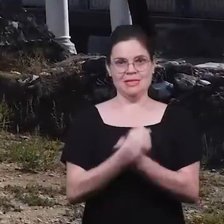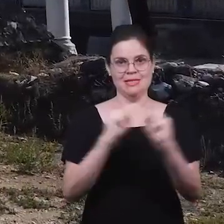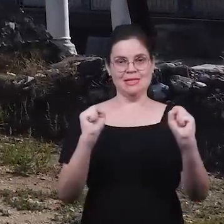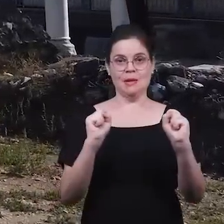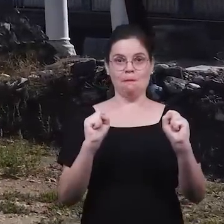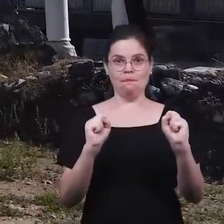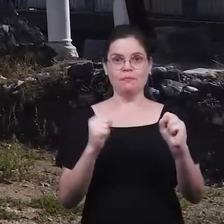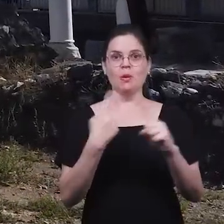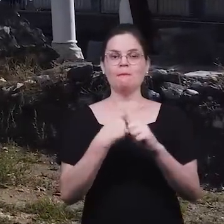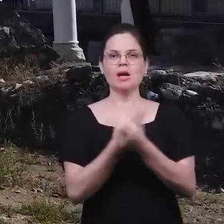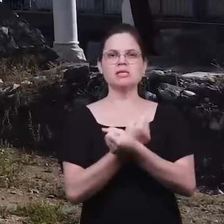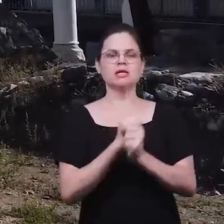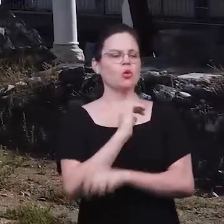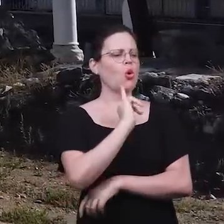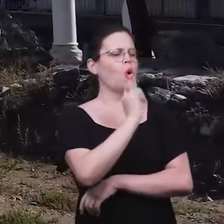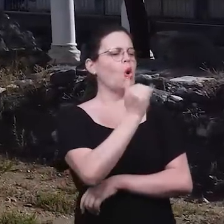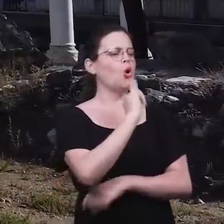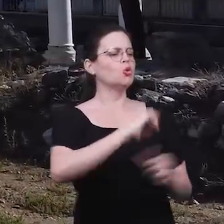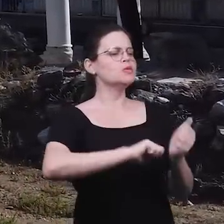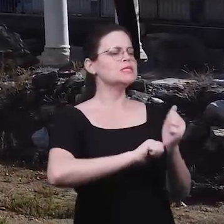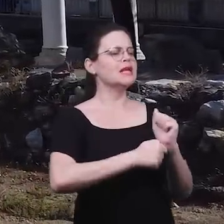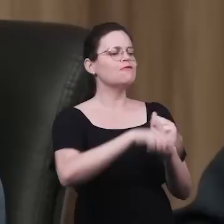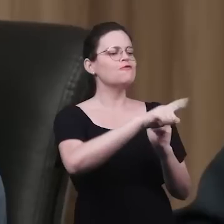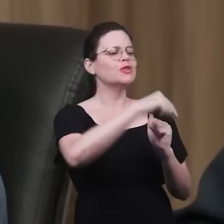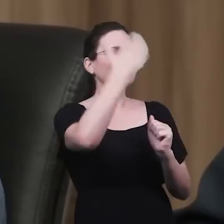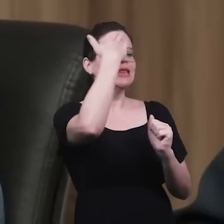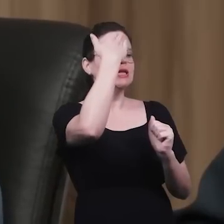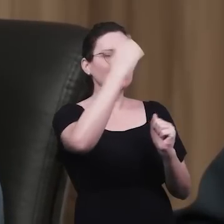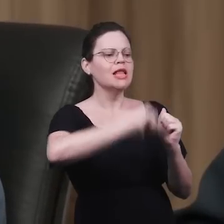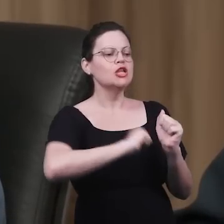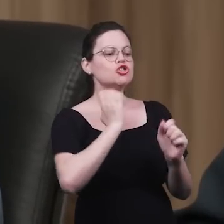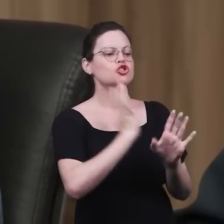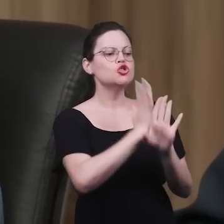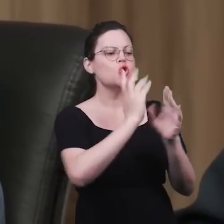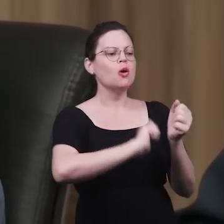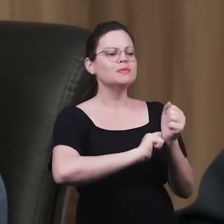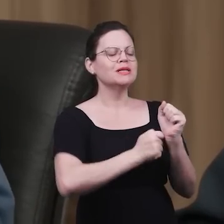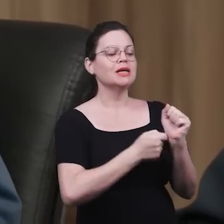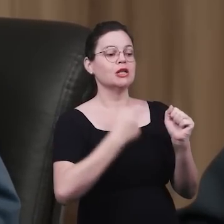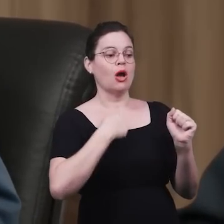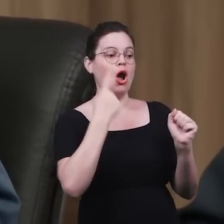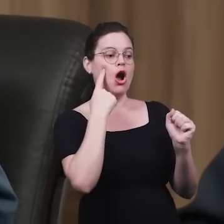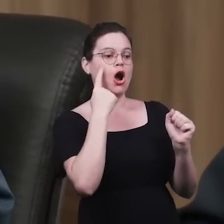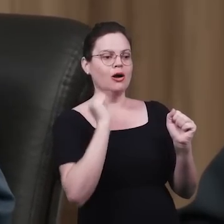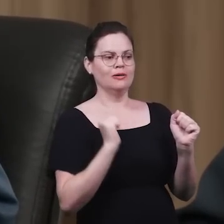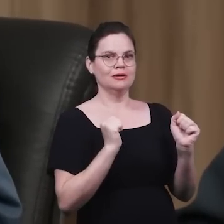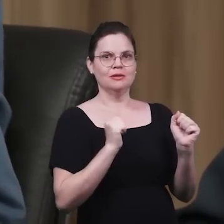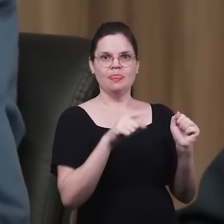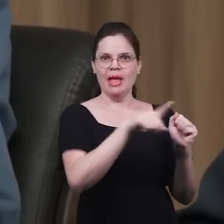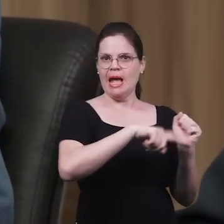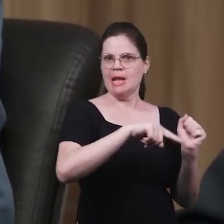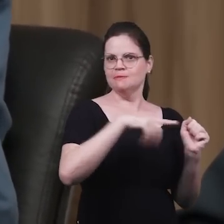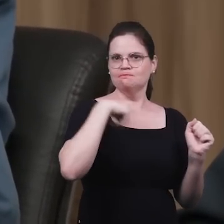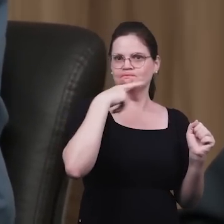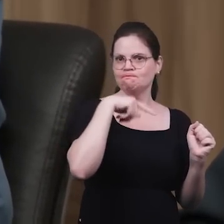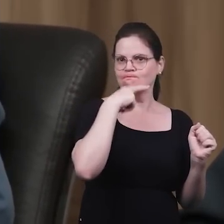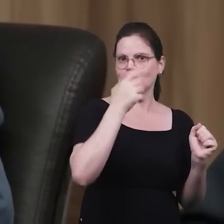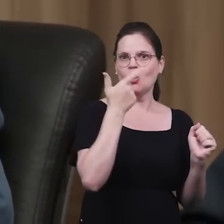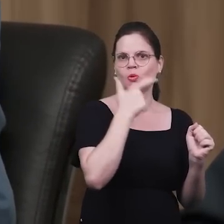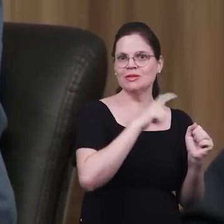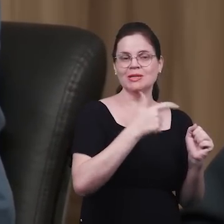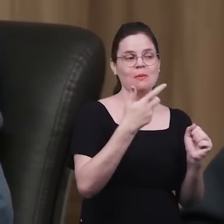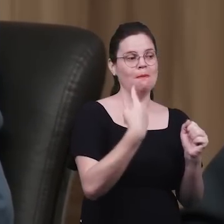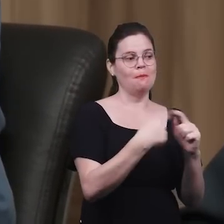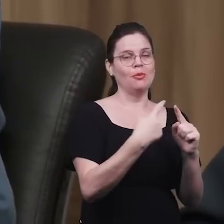discerniram o enigma. Israel não discerniu a morte e a ressurreição de Jesus, e nem a religião. Ele não discerniu